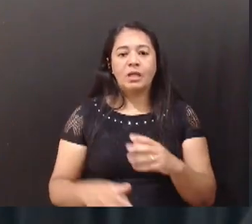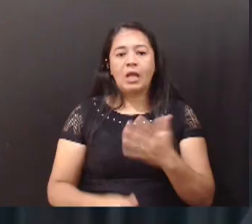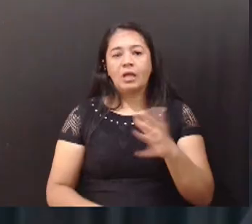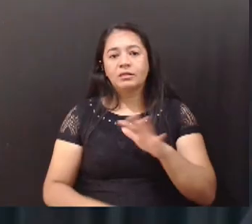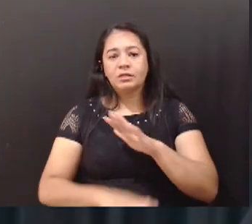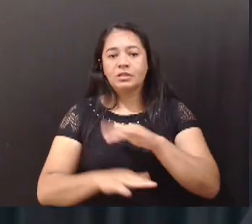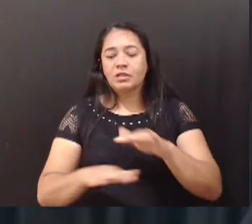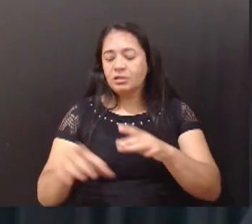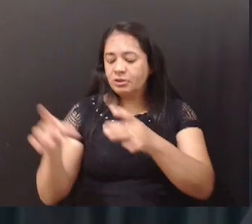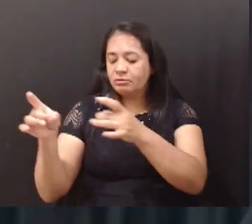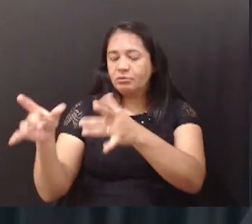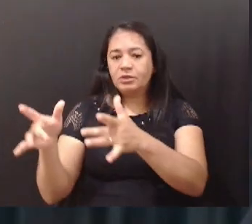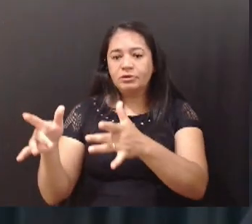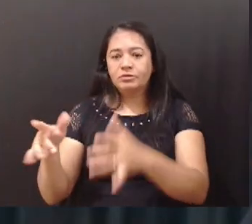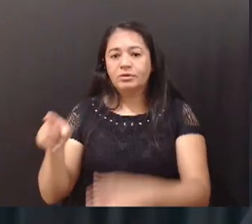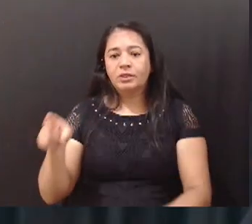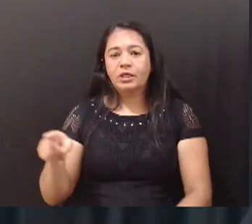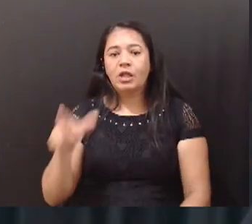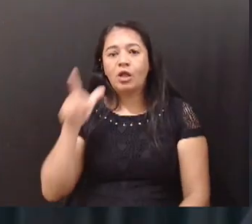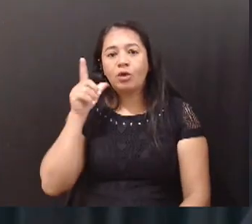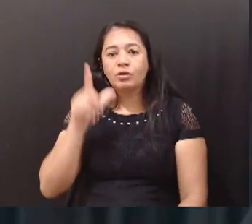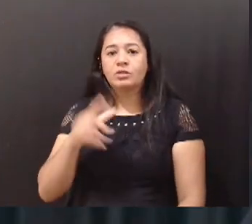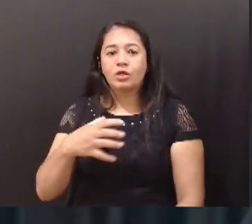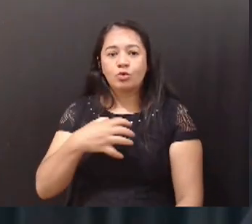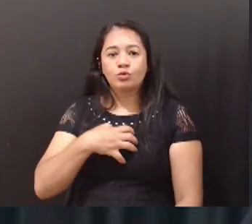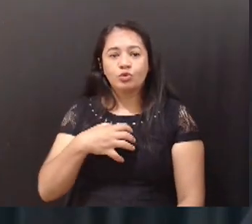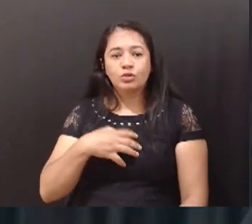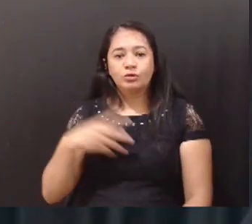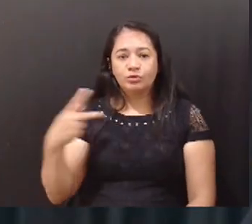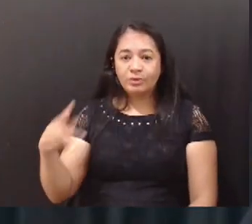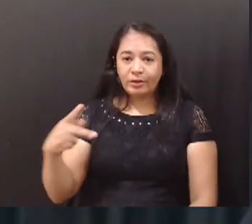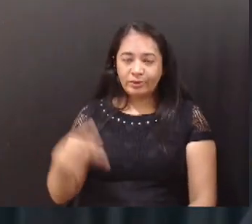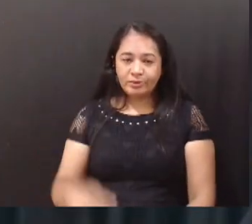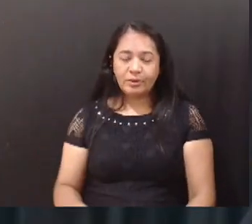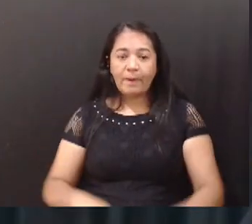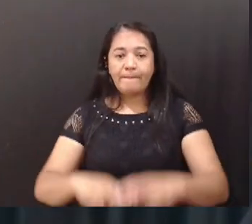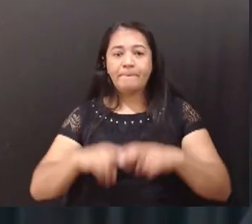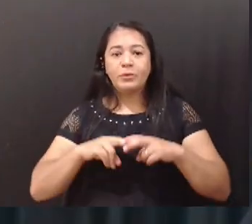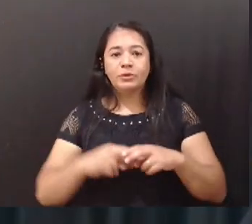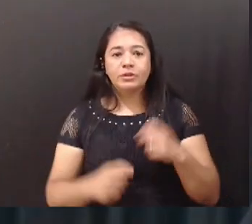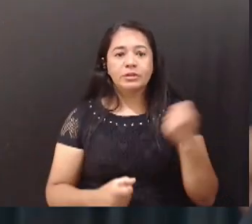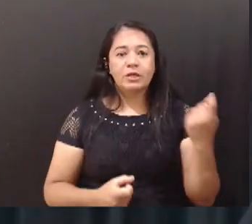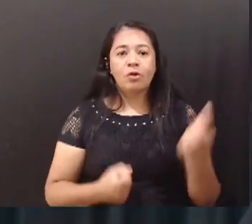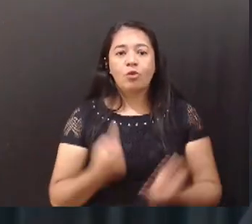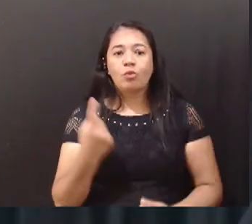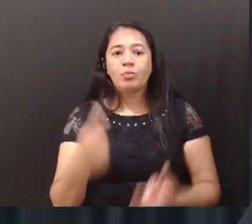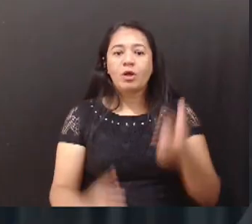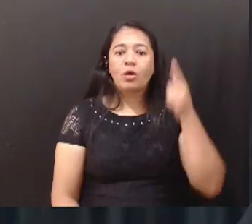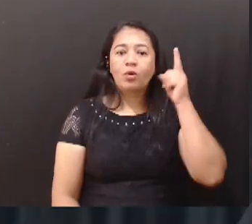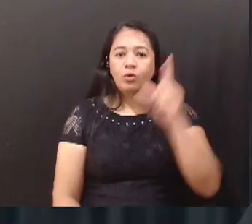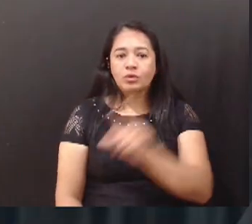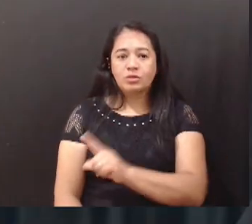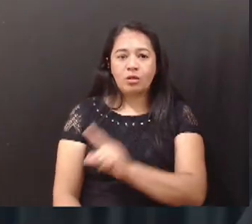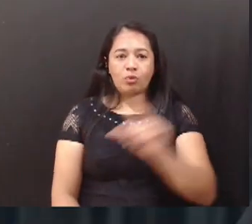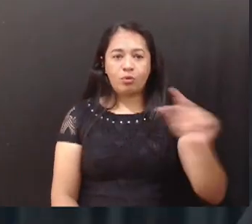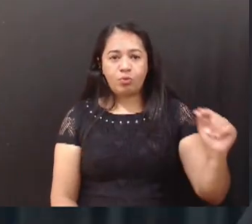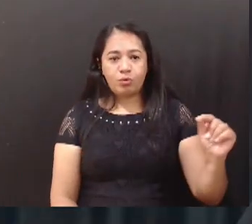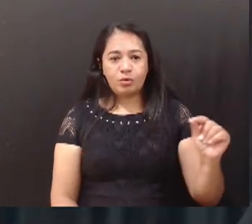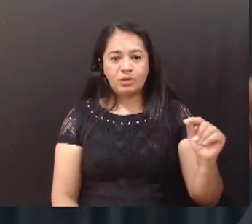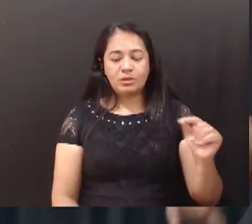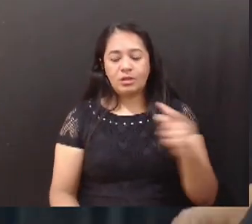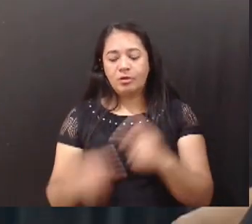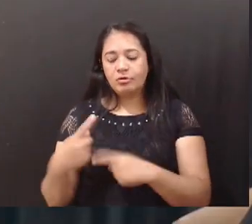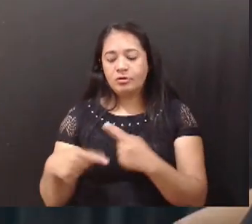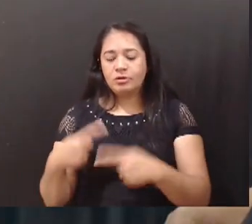negligenciada, ela vai conseguir dar o jeito dela. Por isso que algumas conseguem sair desse ciclo de violência e ter